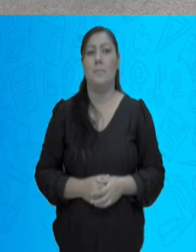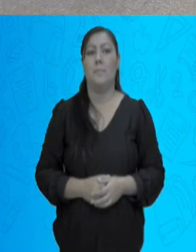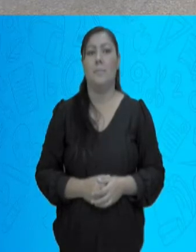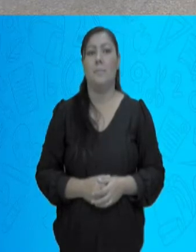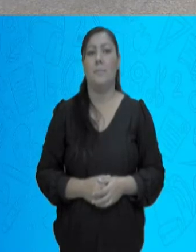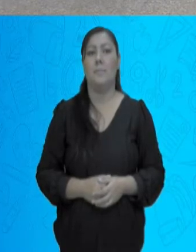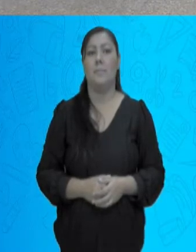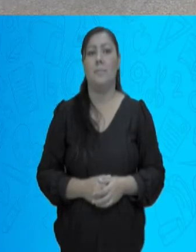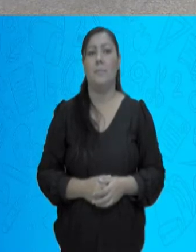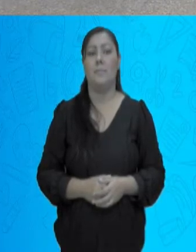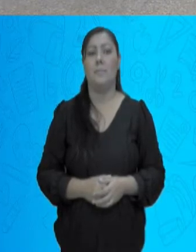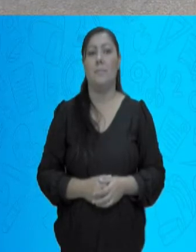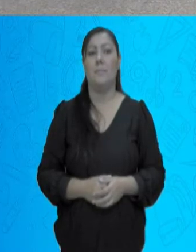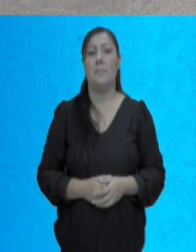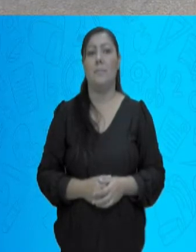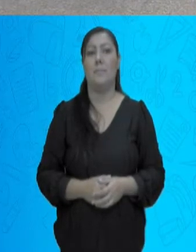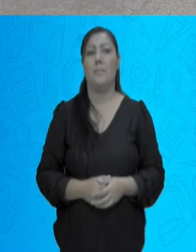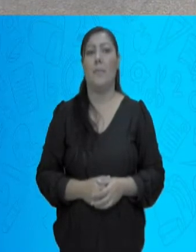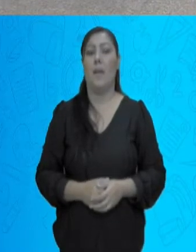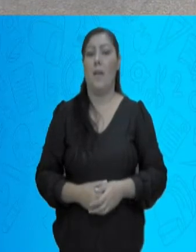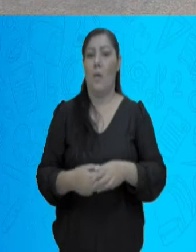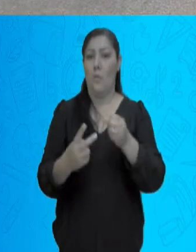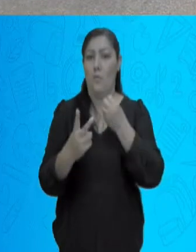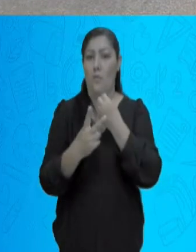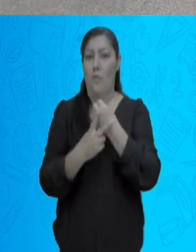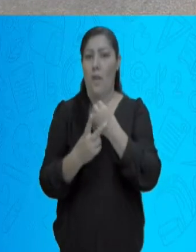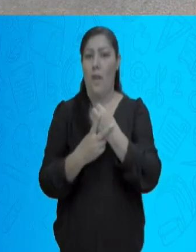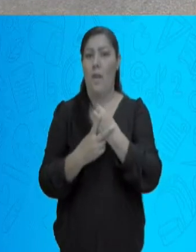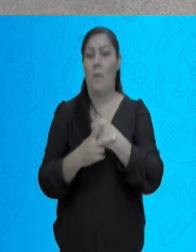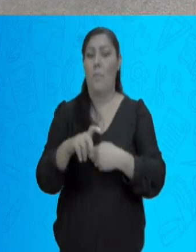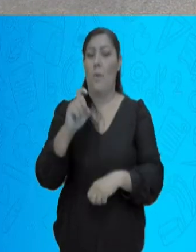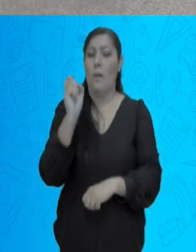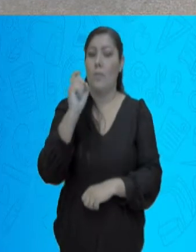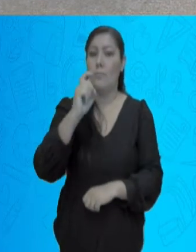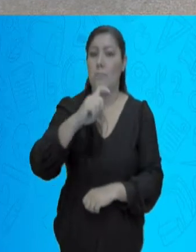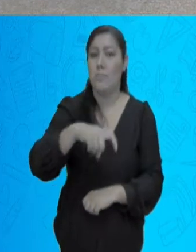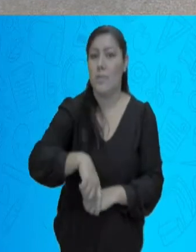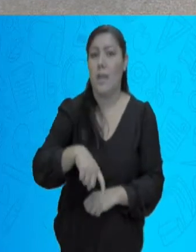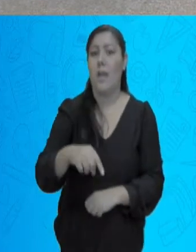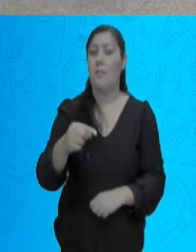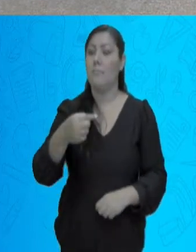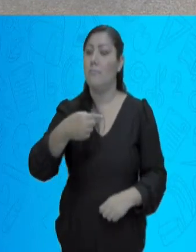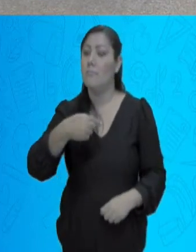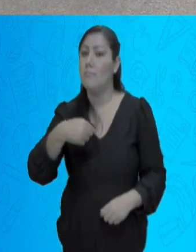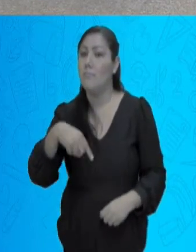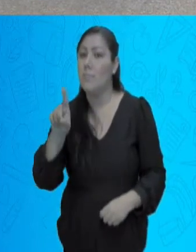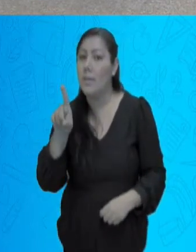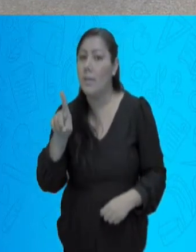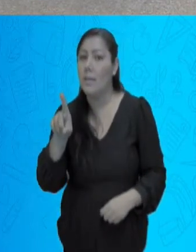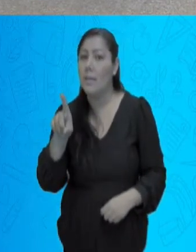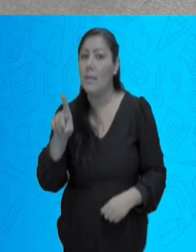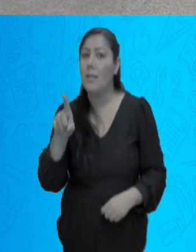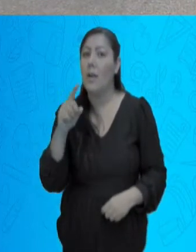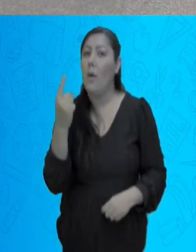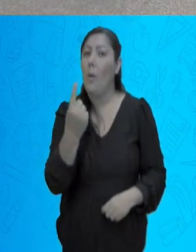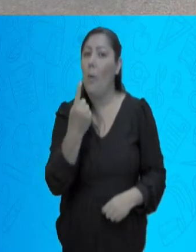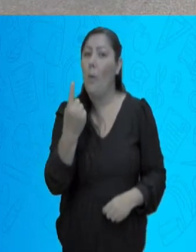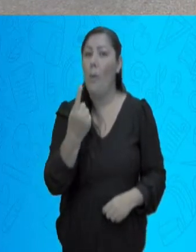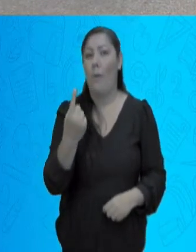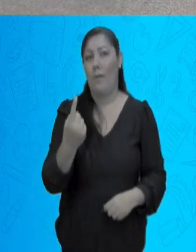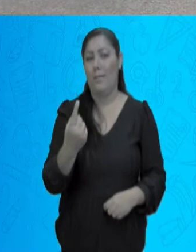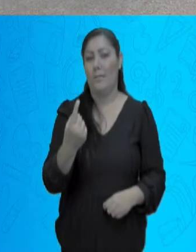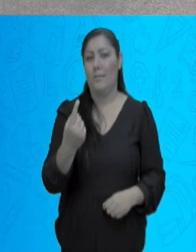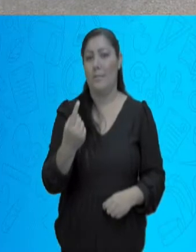esses verbos são verbo ser e ir. são os únicos e chamados